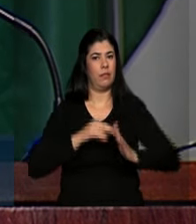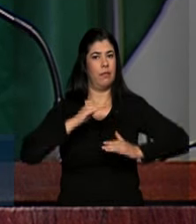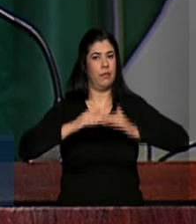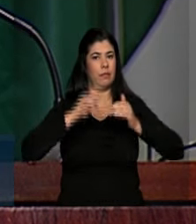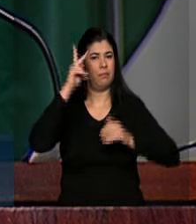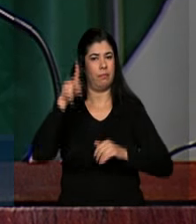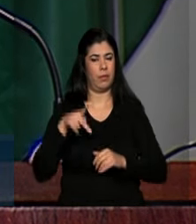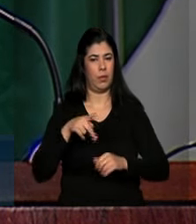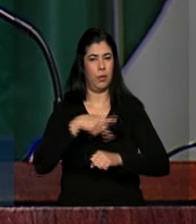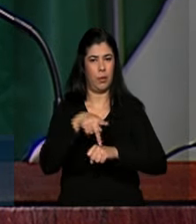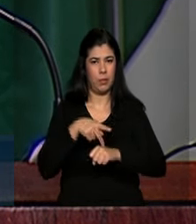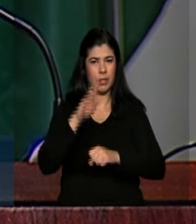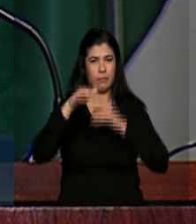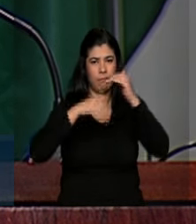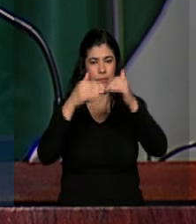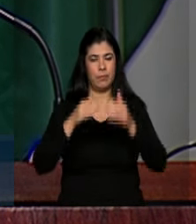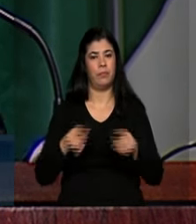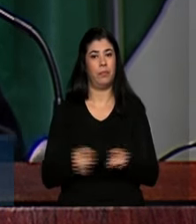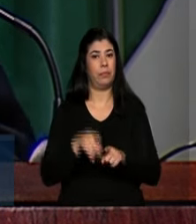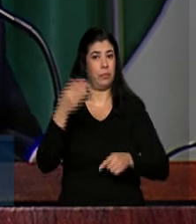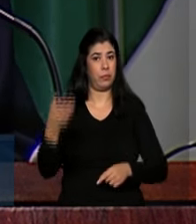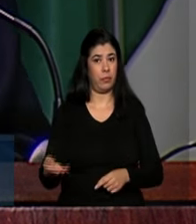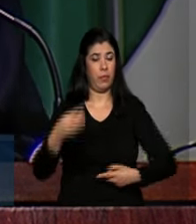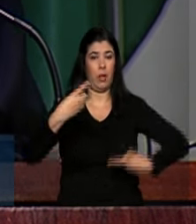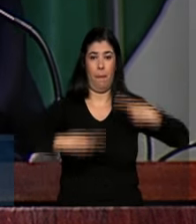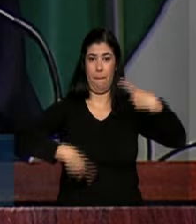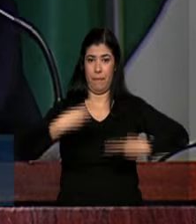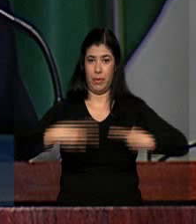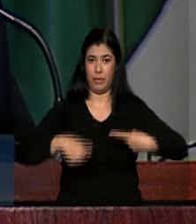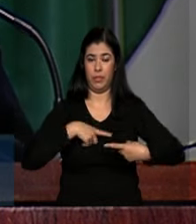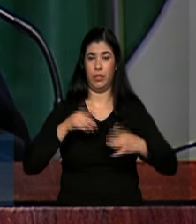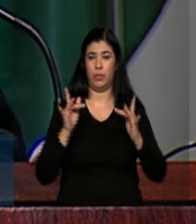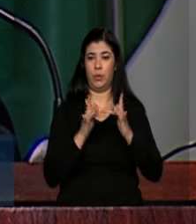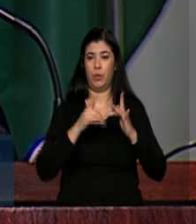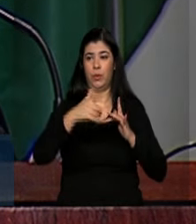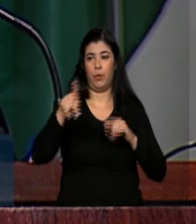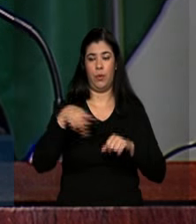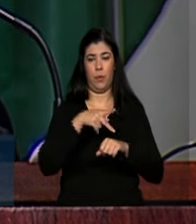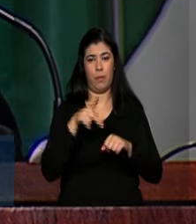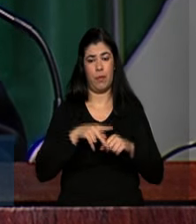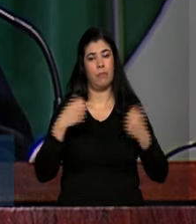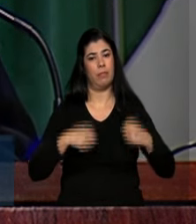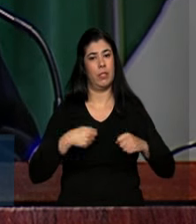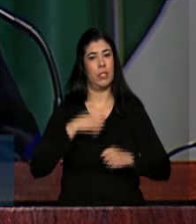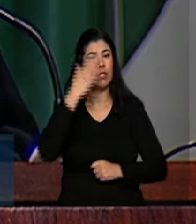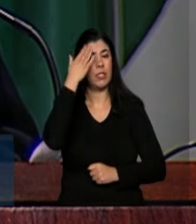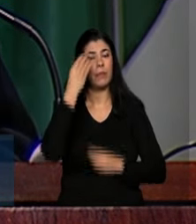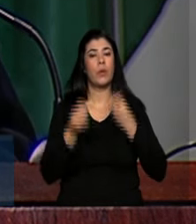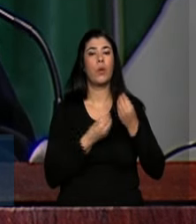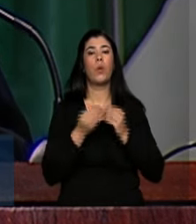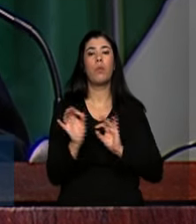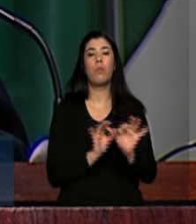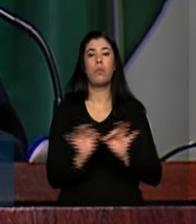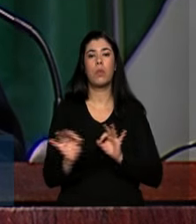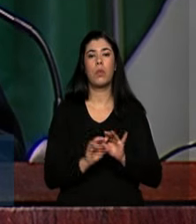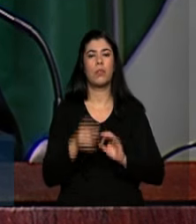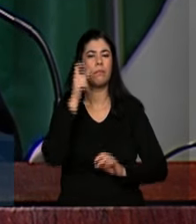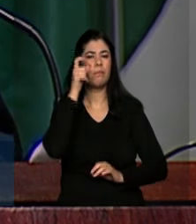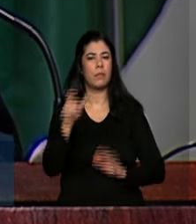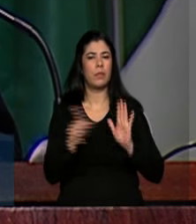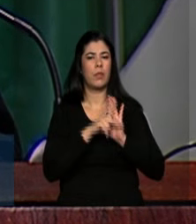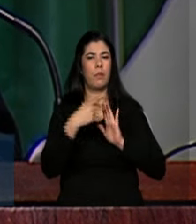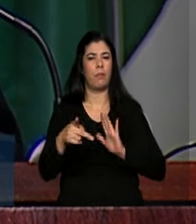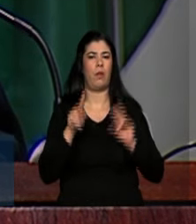país. Uma política externa assim concebida deve saber nutrir-se do inédito interesse pelos